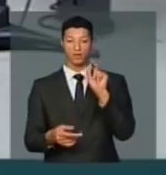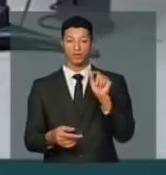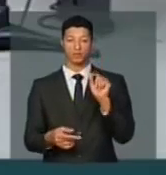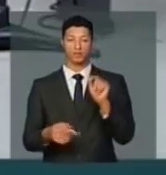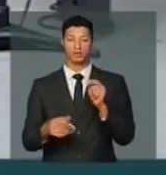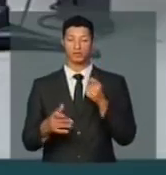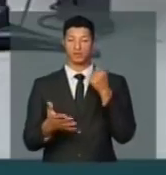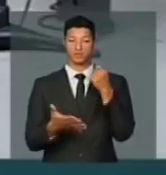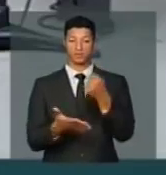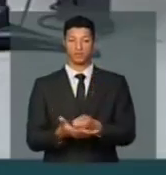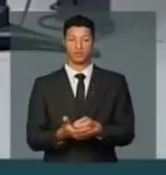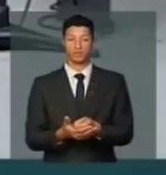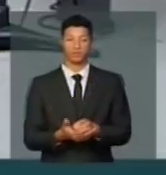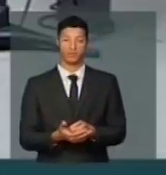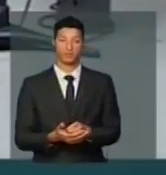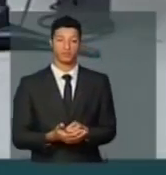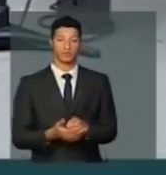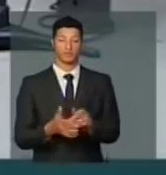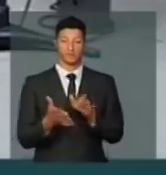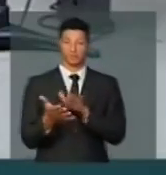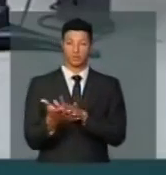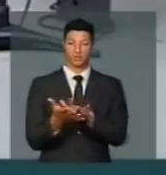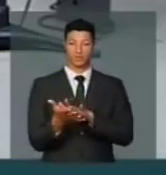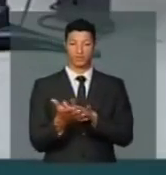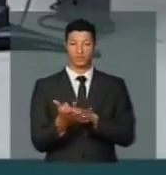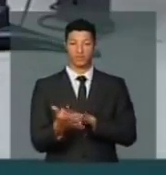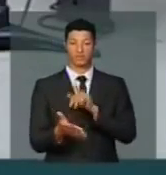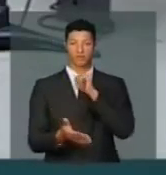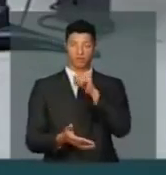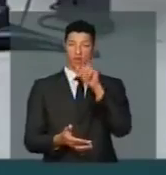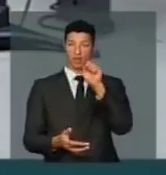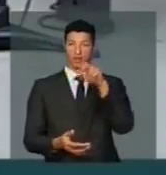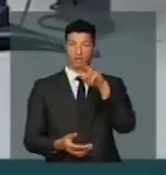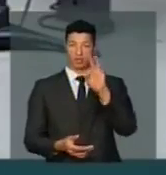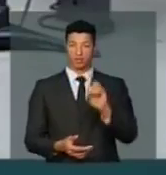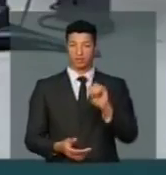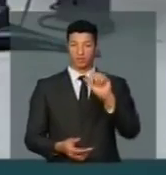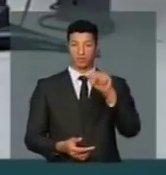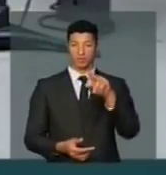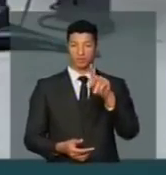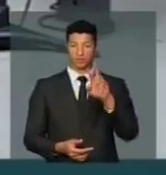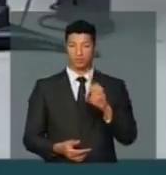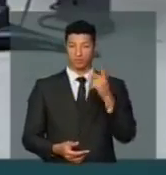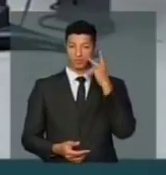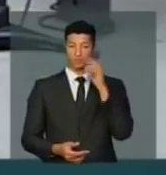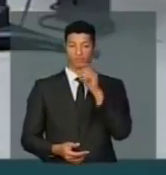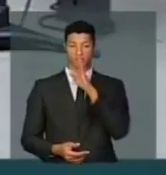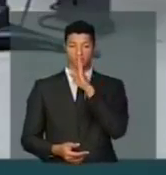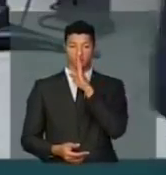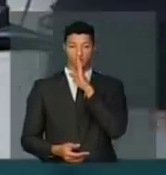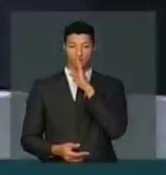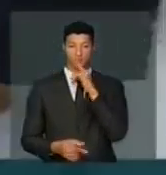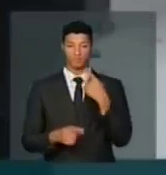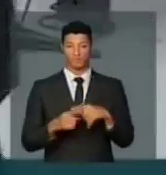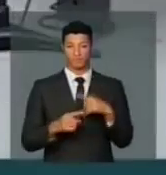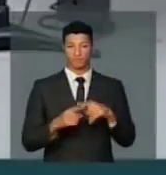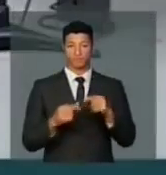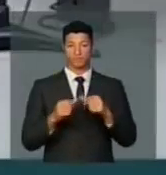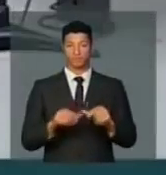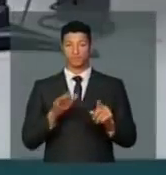se pagasse para um chantagista lá de Santo André para calar a boca, porque